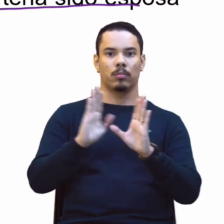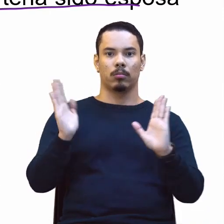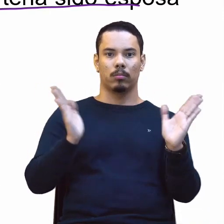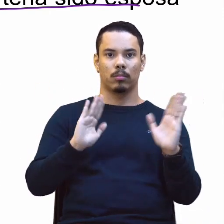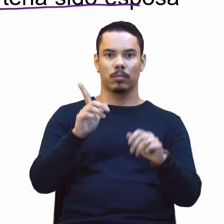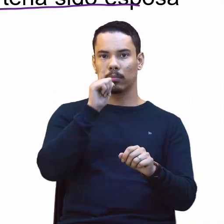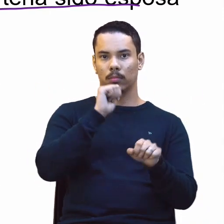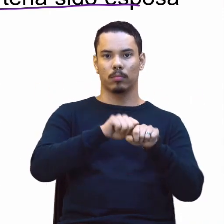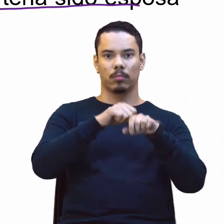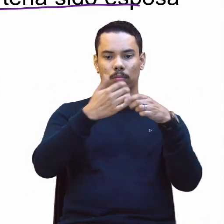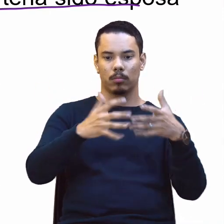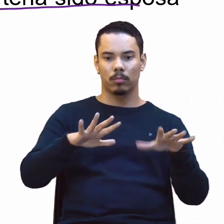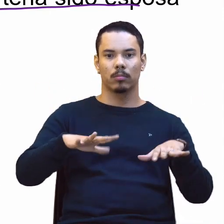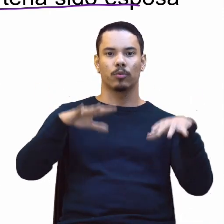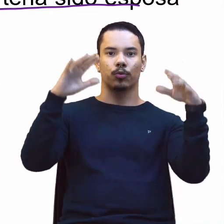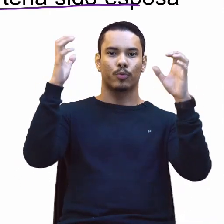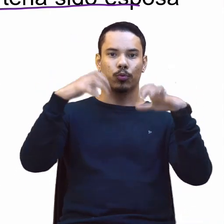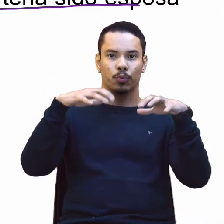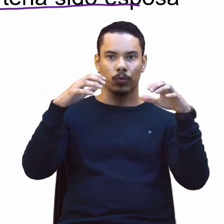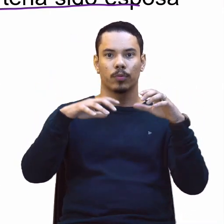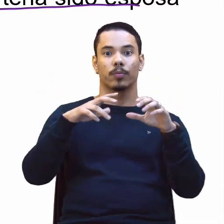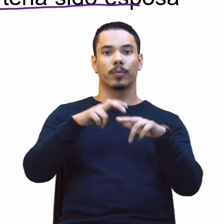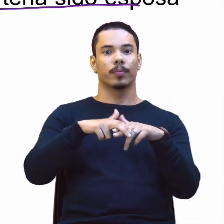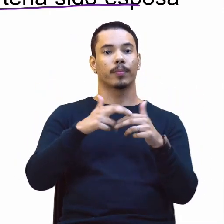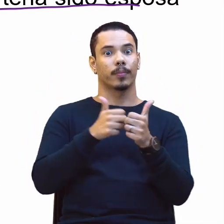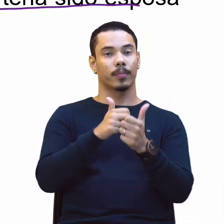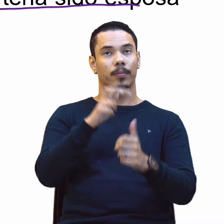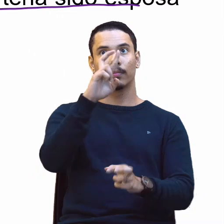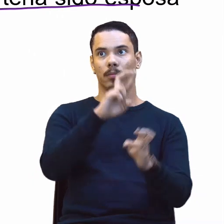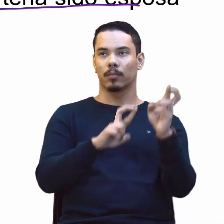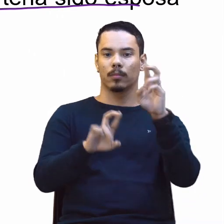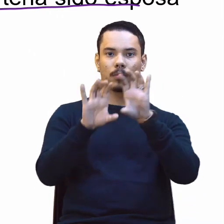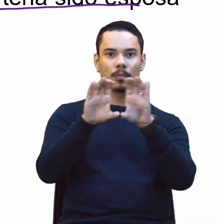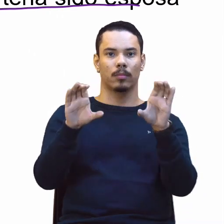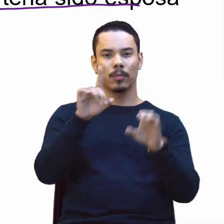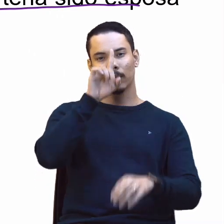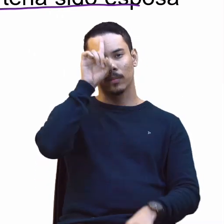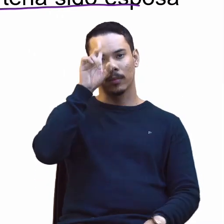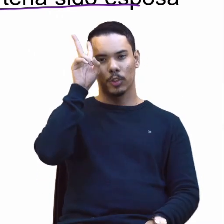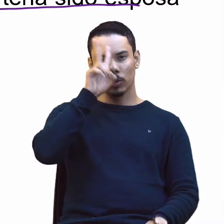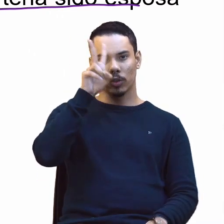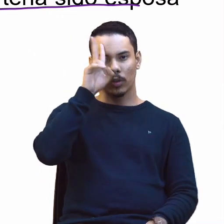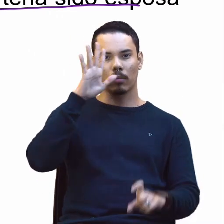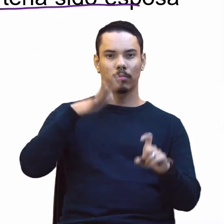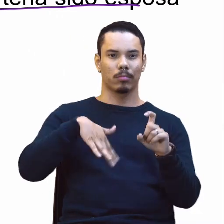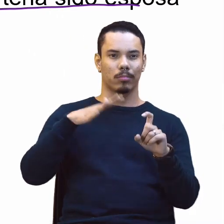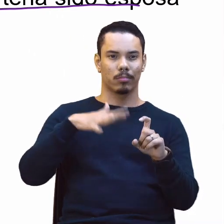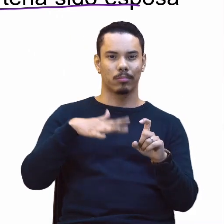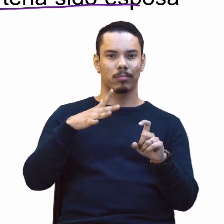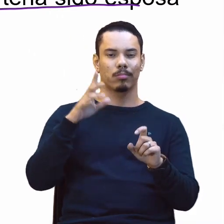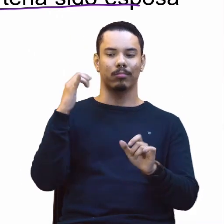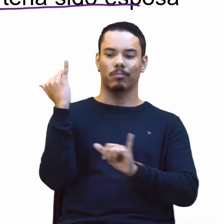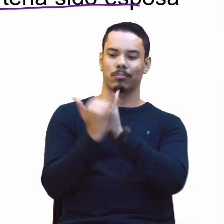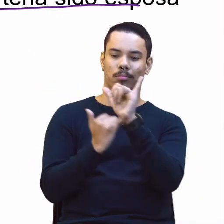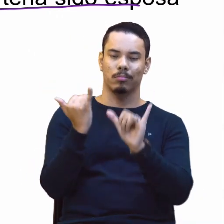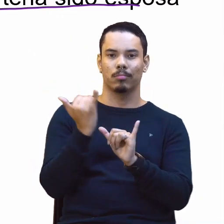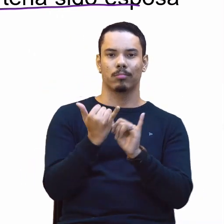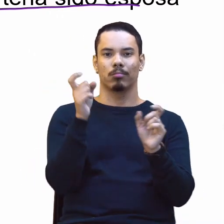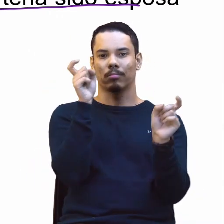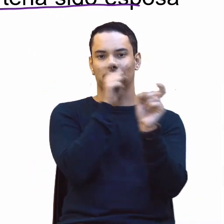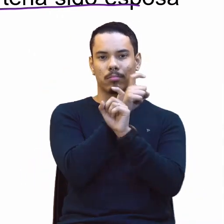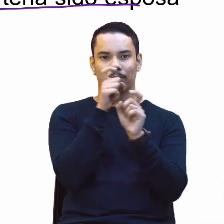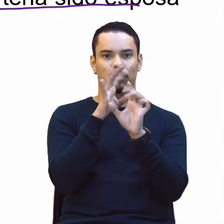das chuvas, e através da observação do céu criavam histórias, mitos, lendas com ensinamentos